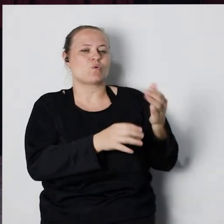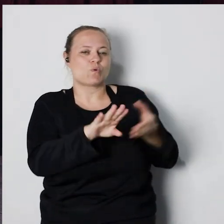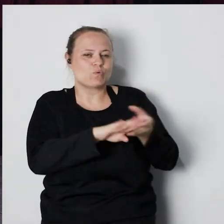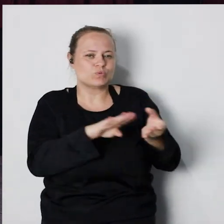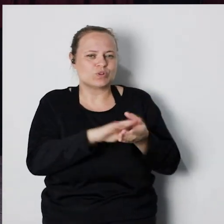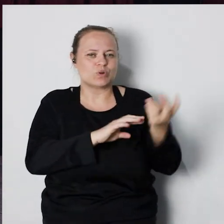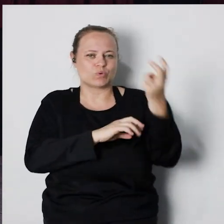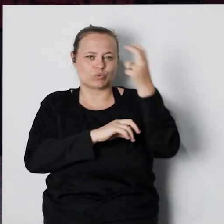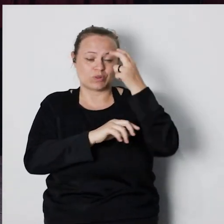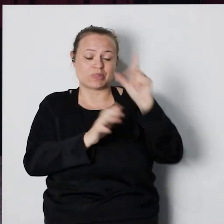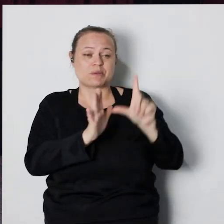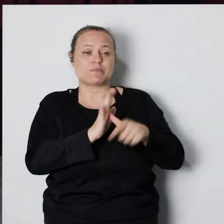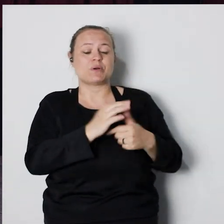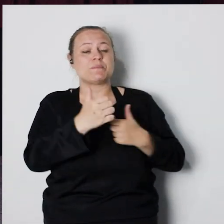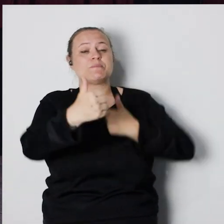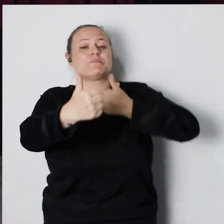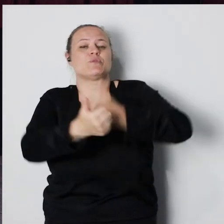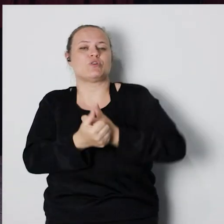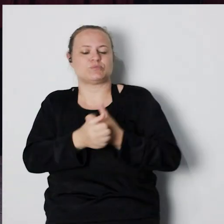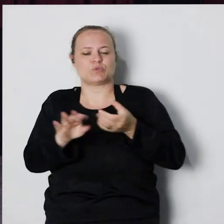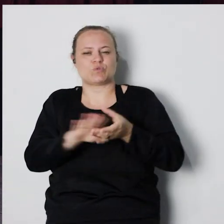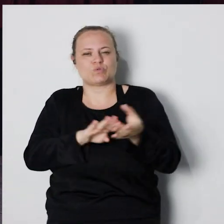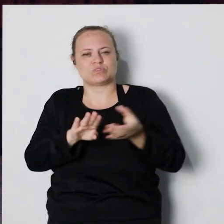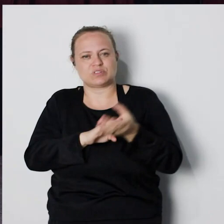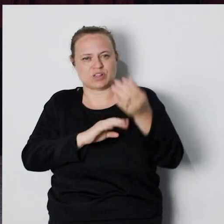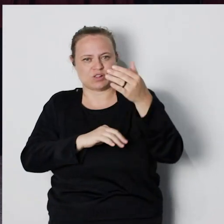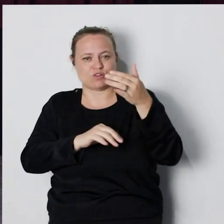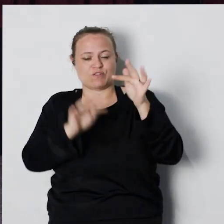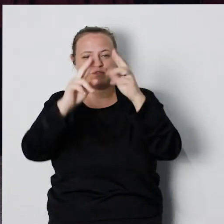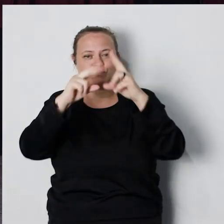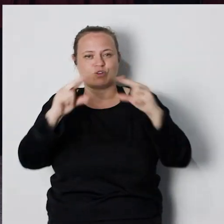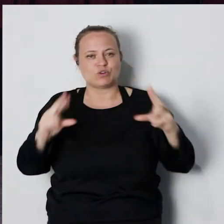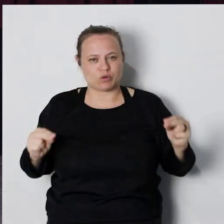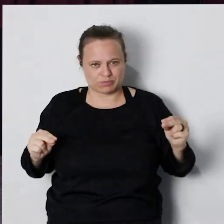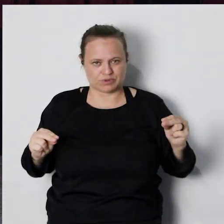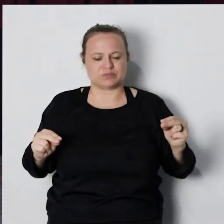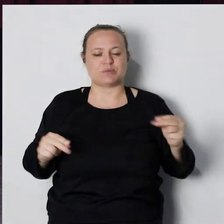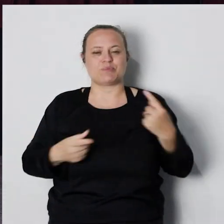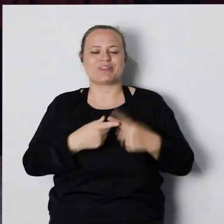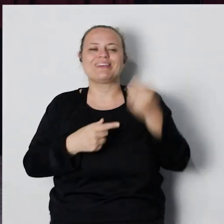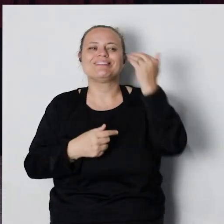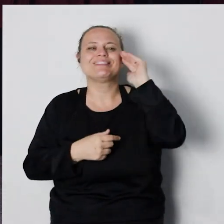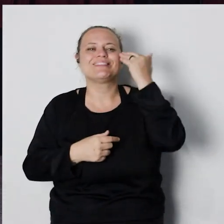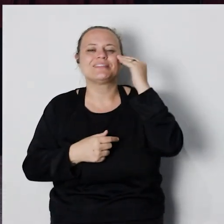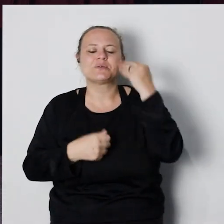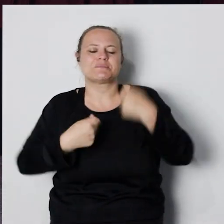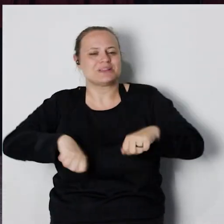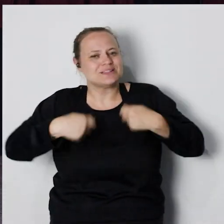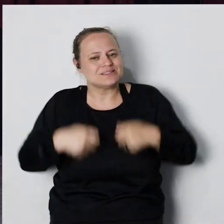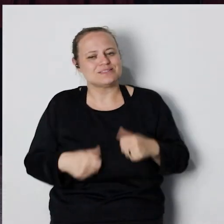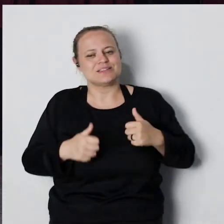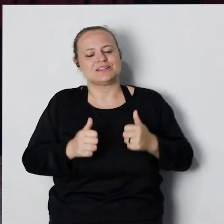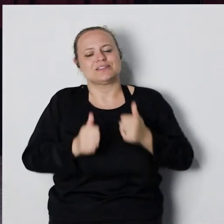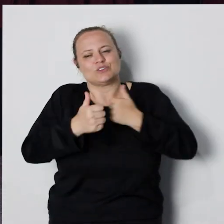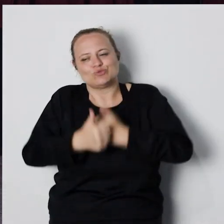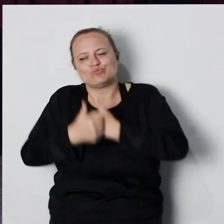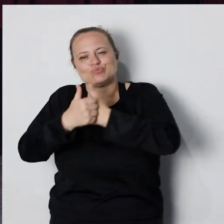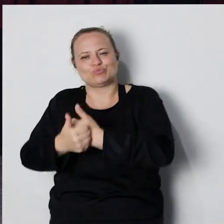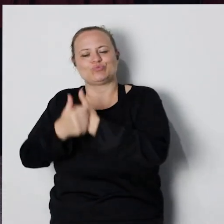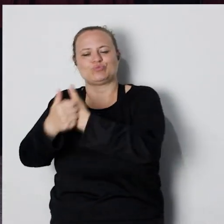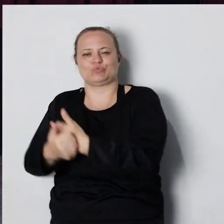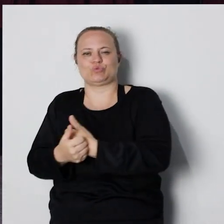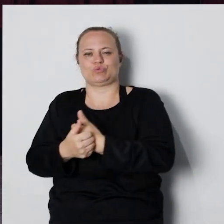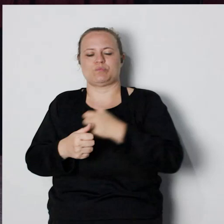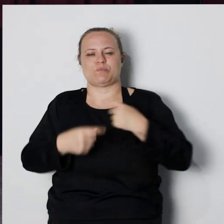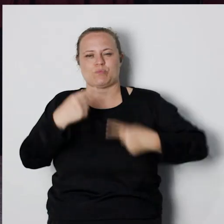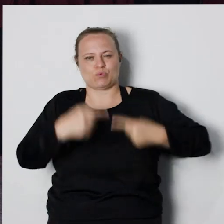a política. Né? E o Portela, ainda um jovem, estava no Conselho de Cultura da Universidade e começou a se aproximar